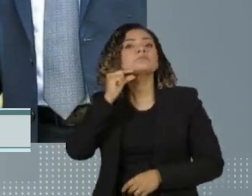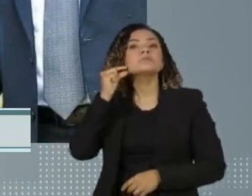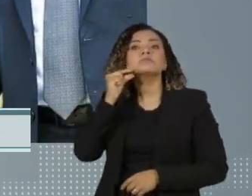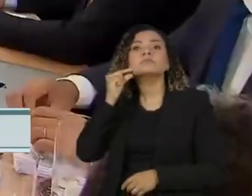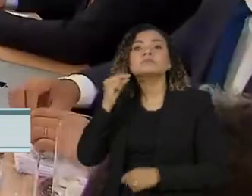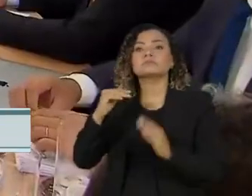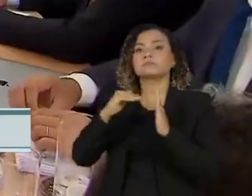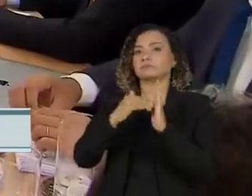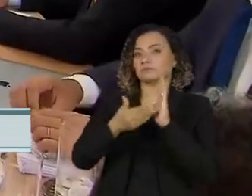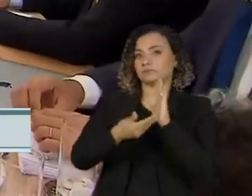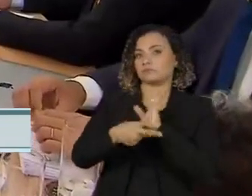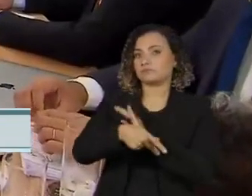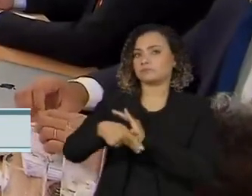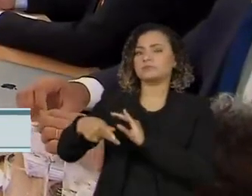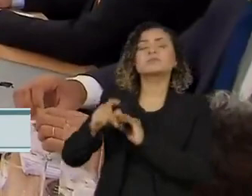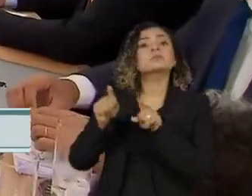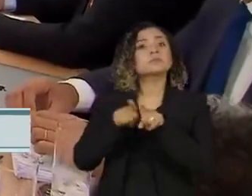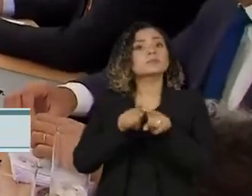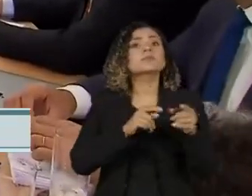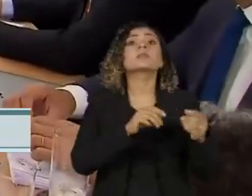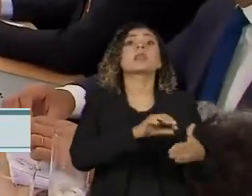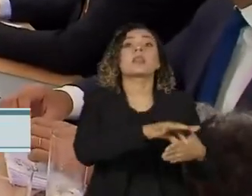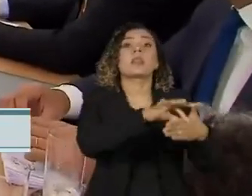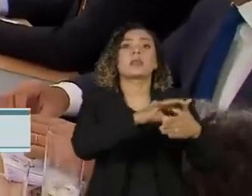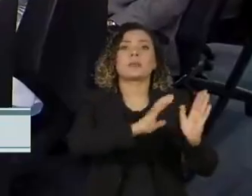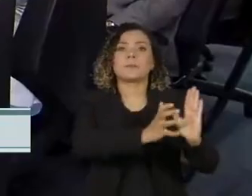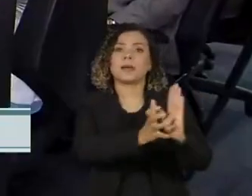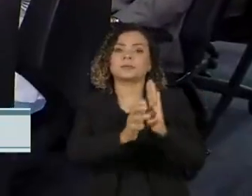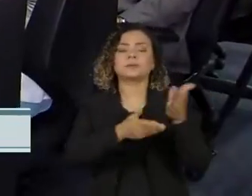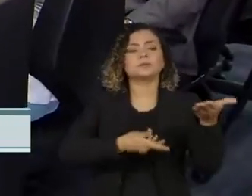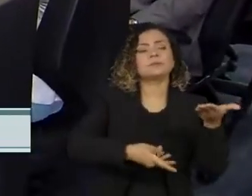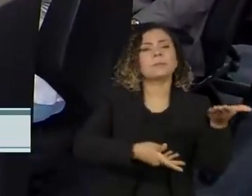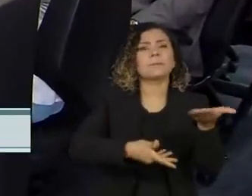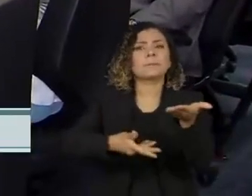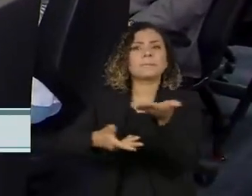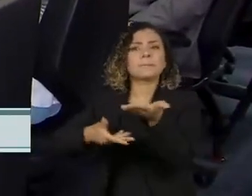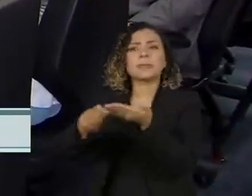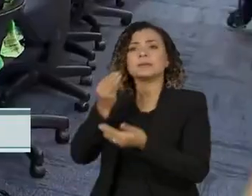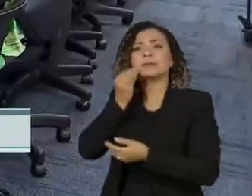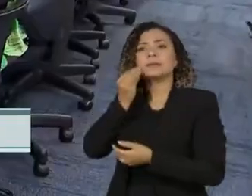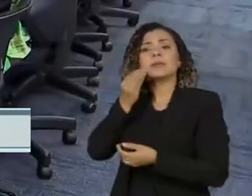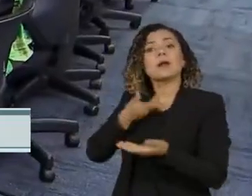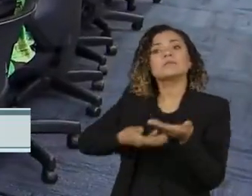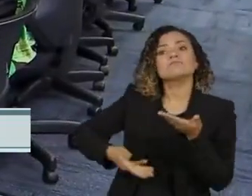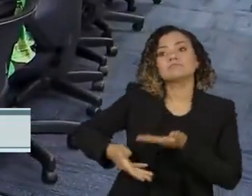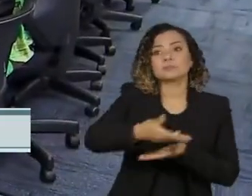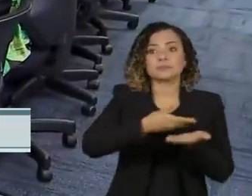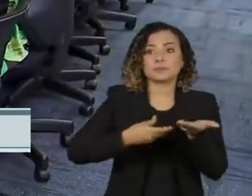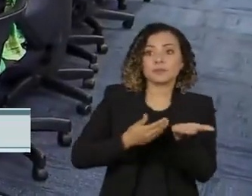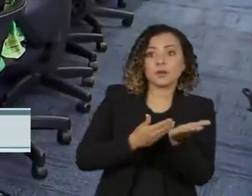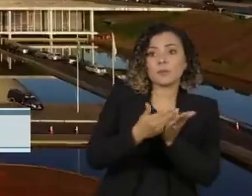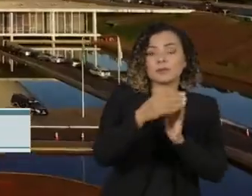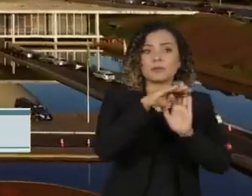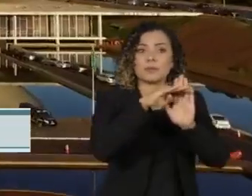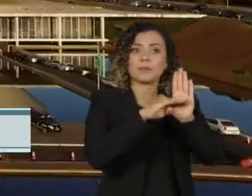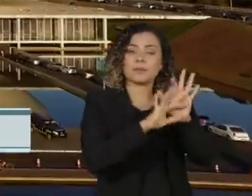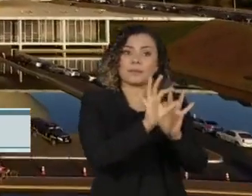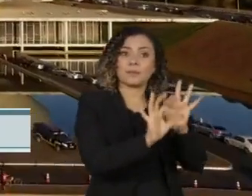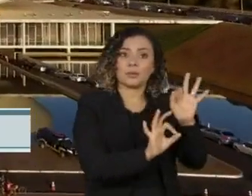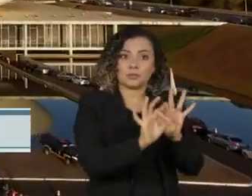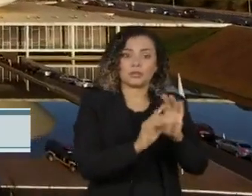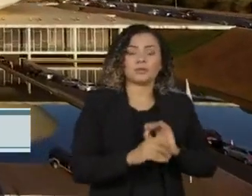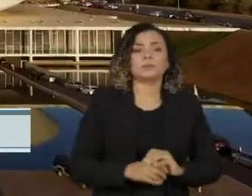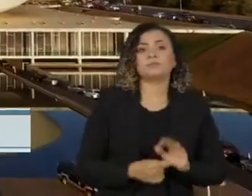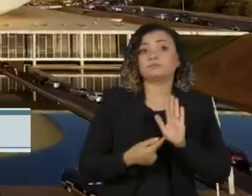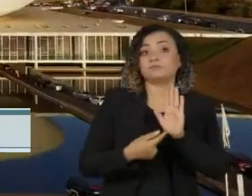da câmara Artur Lira além de lideranças de partidos de bancadas Na tentativa de viabilizar o início da tramitação do projeto a